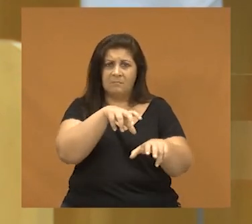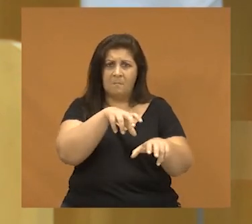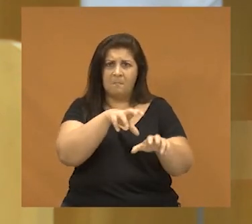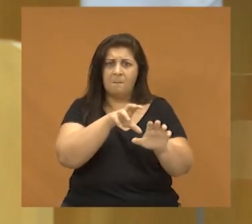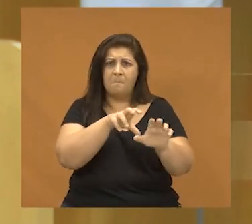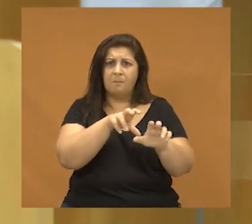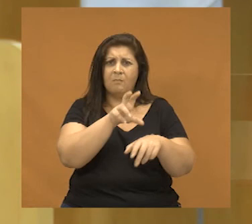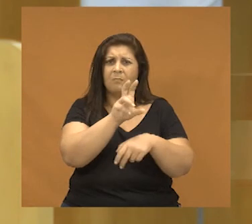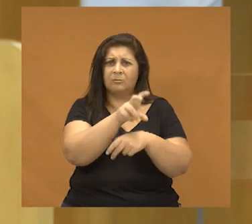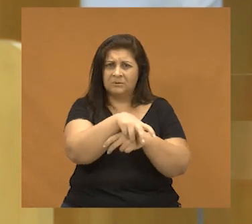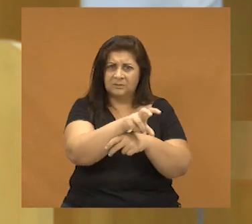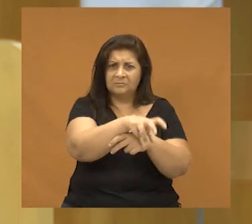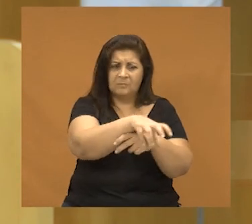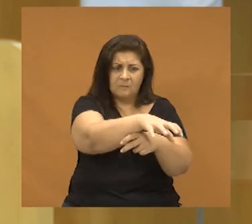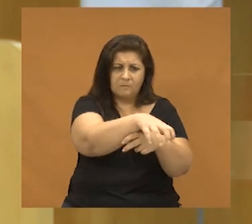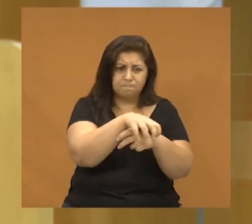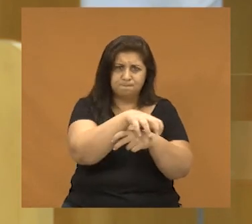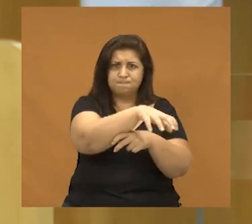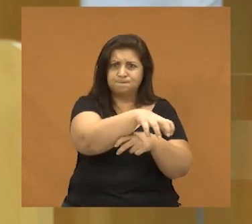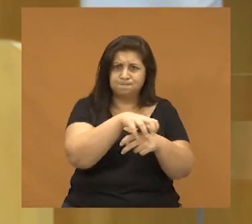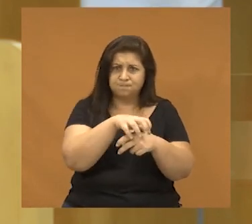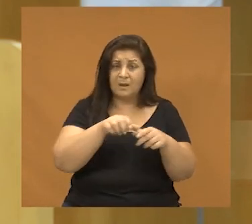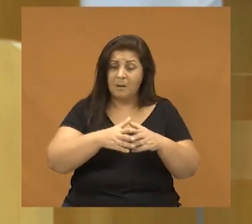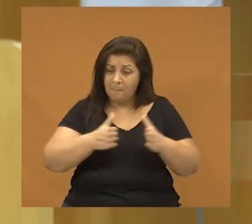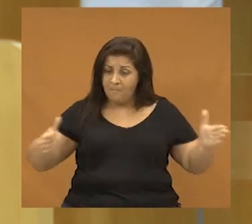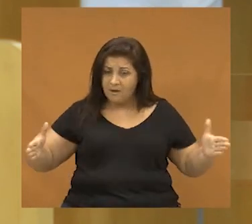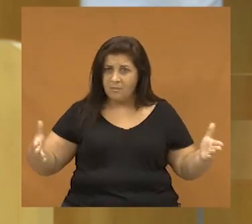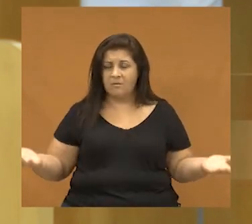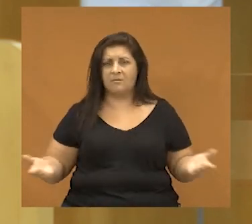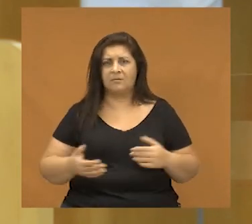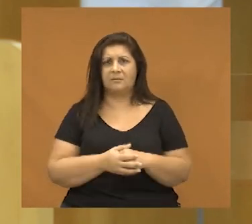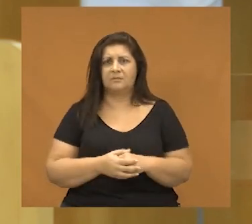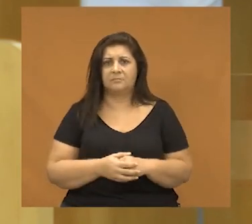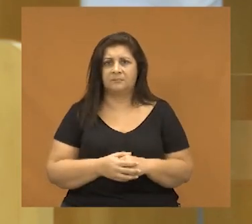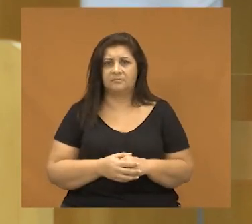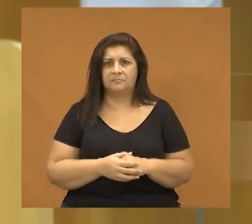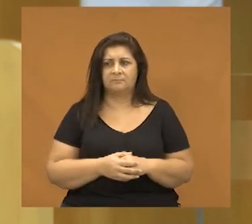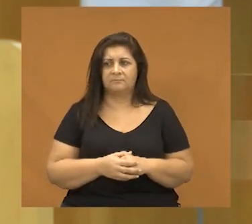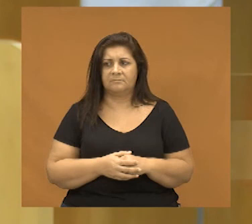Qual a dificuldade? É uma via pública. Não tem que...